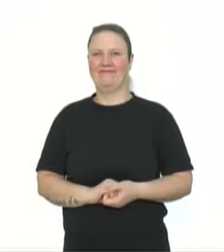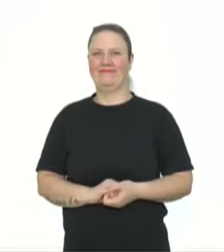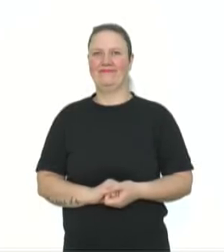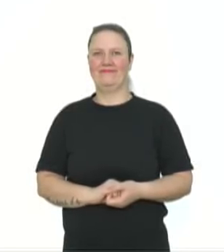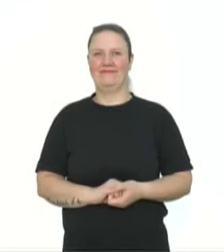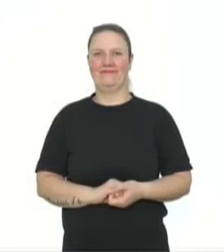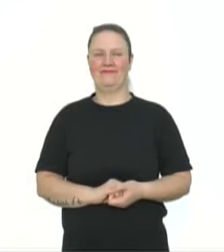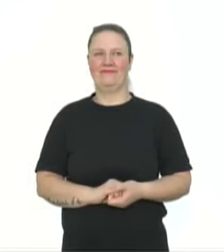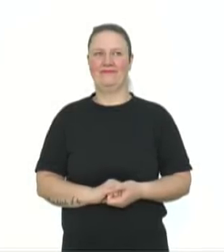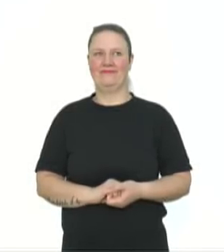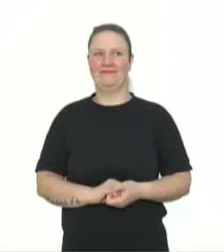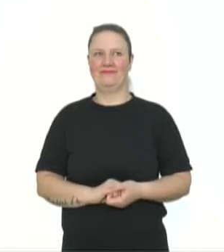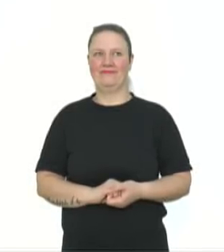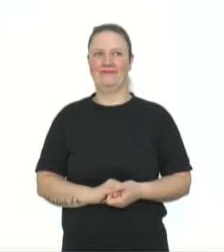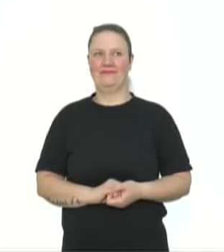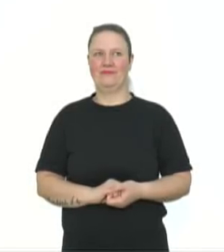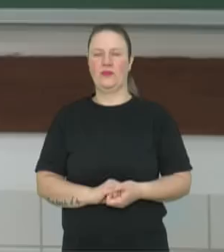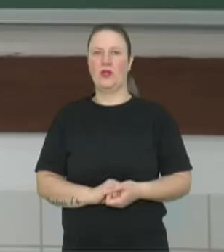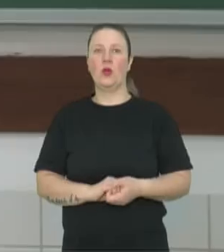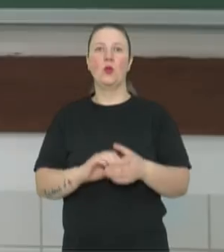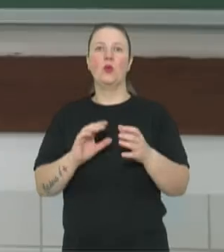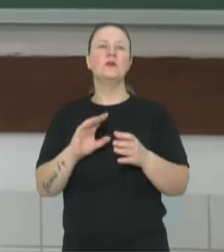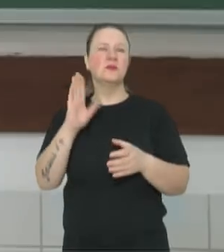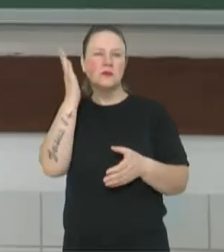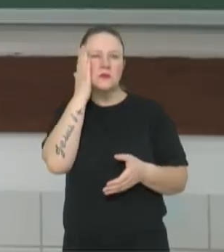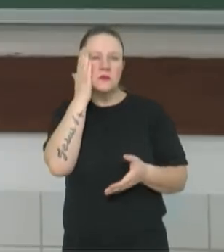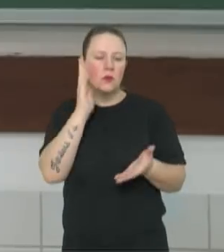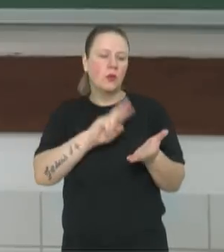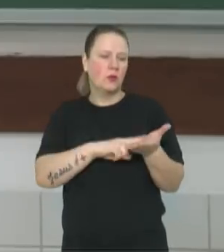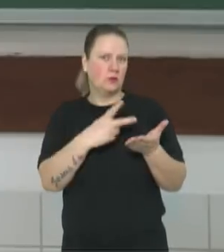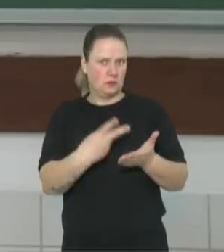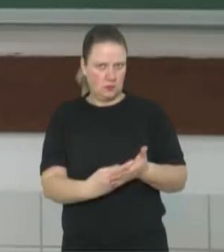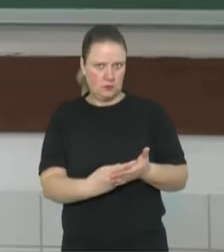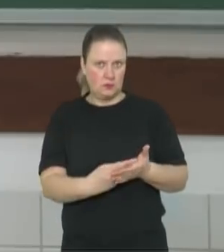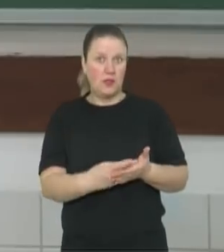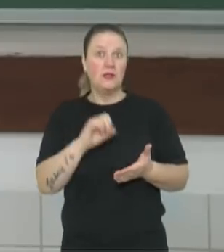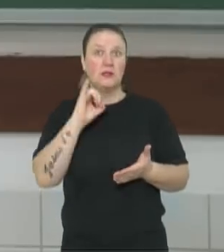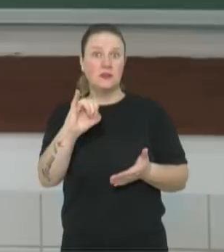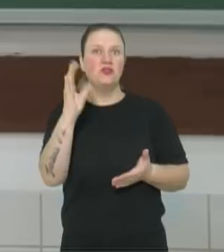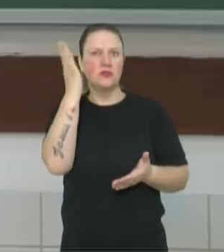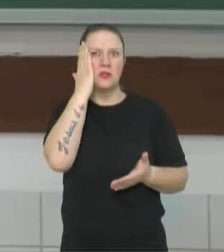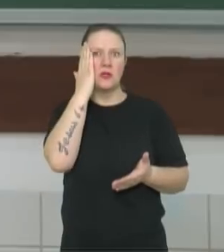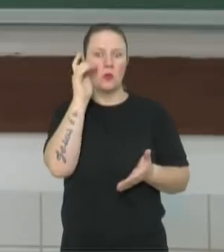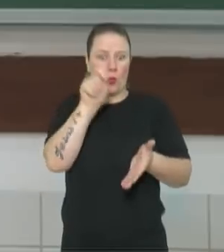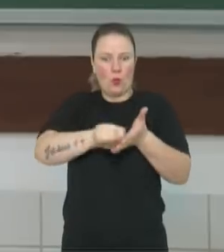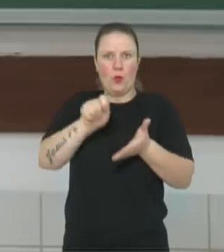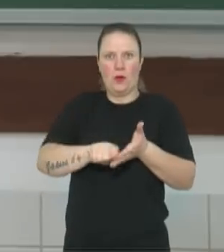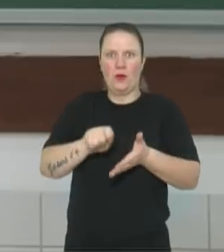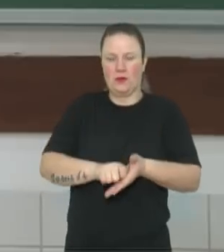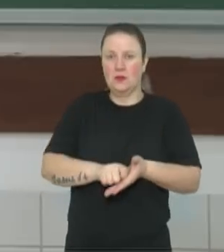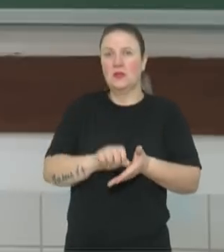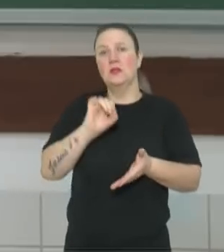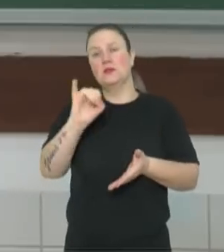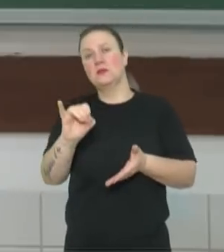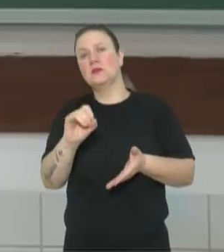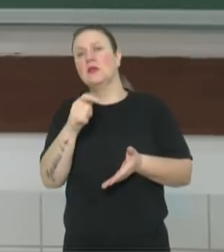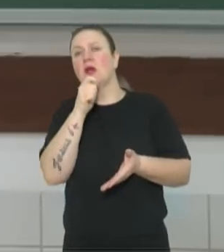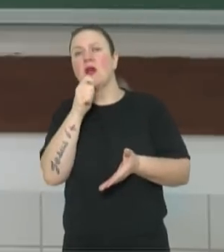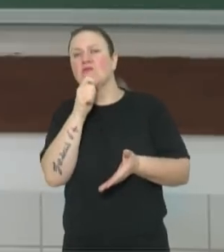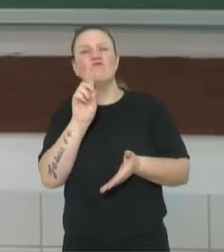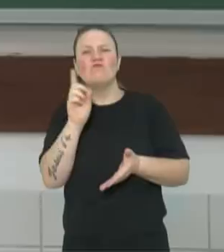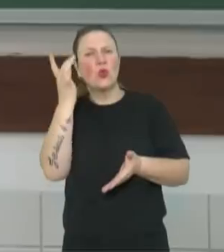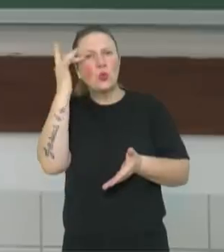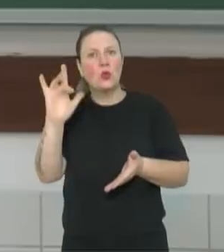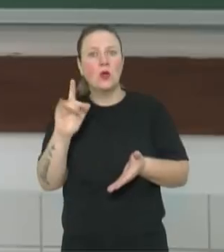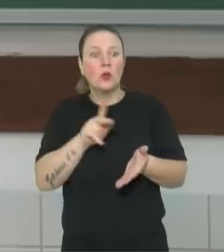can, match e be. Você sabe a tradução dessas palavras? Então, as que você souber, já escreve. As que não souber, procura no